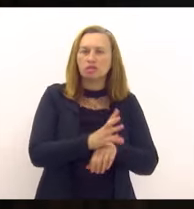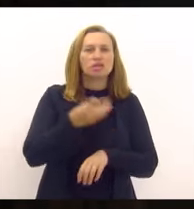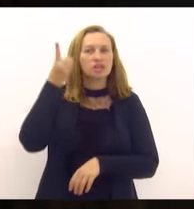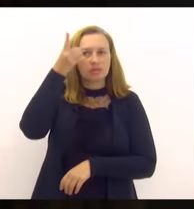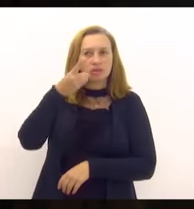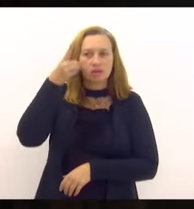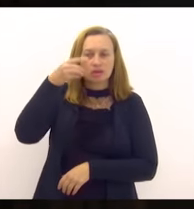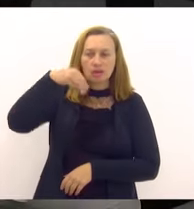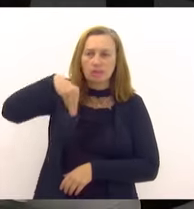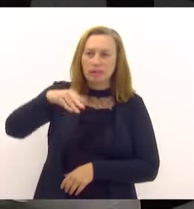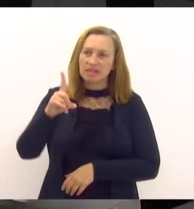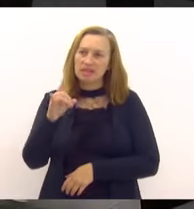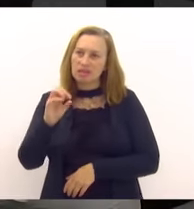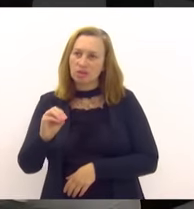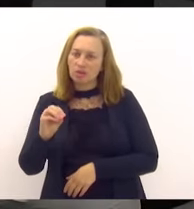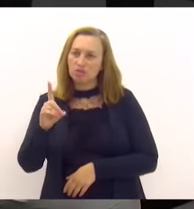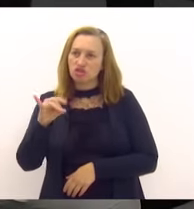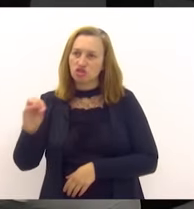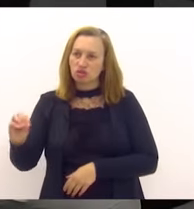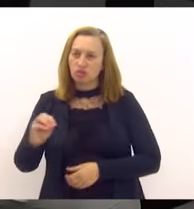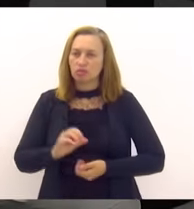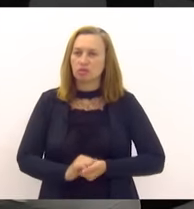deputado Marcelo Dino.